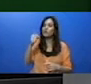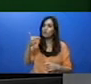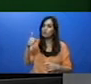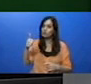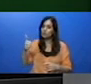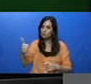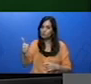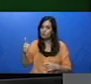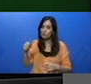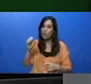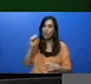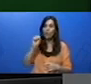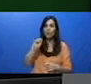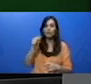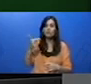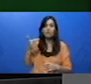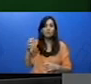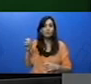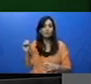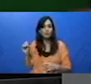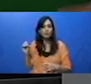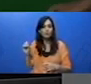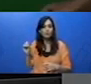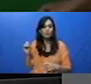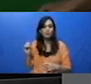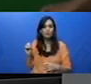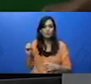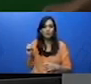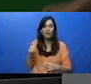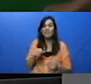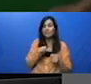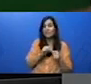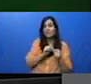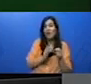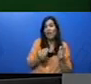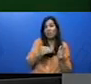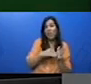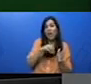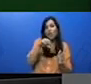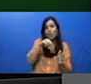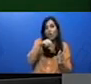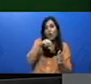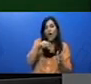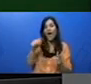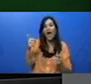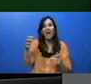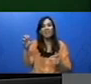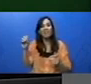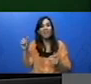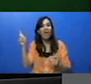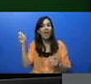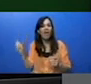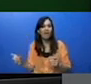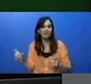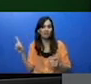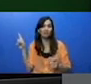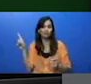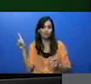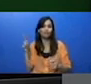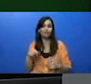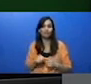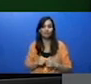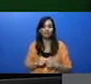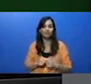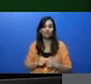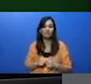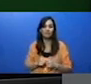821, 820. Lembra que eles fizeram só até a 9ª jogada? Porque a 10ª é essa, olha. 820